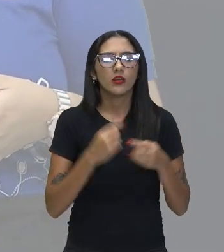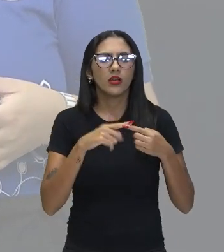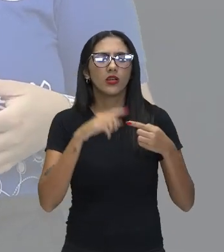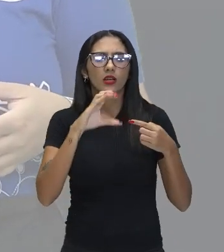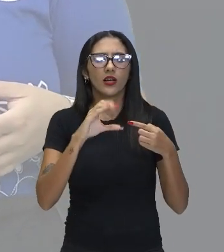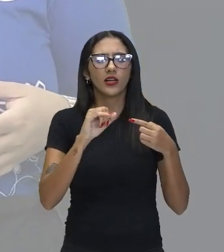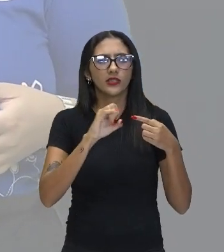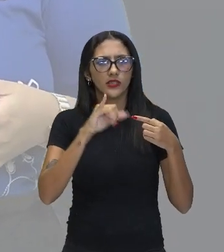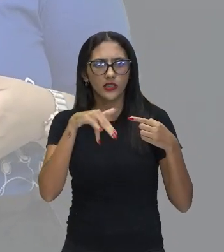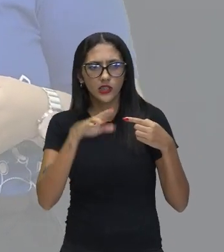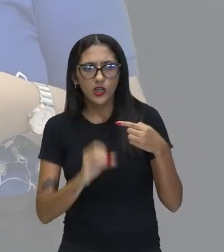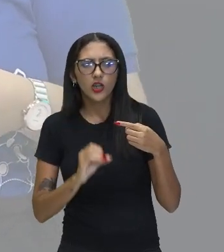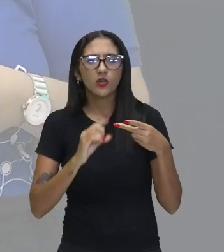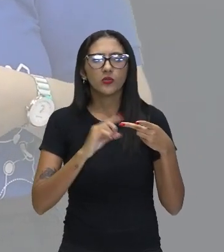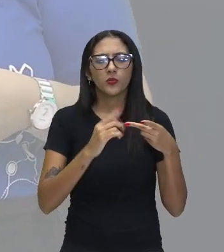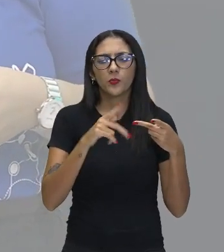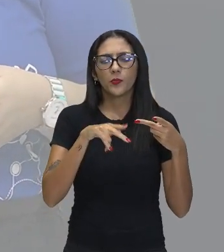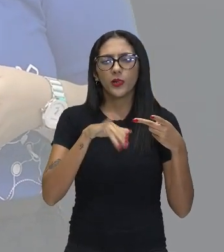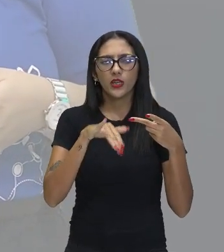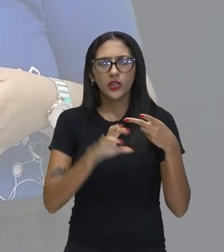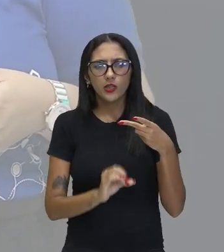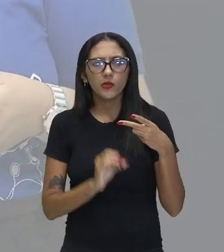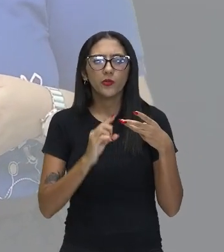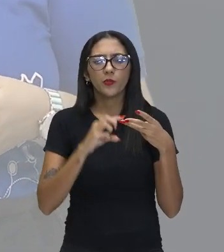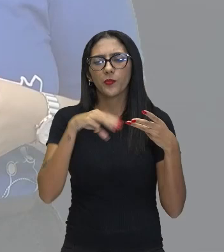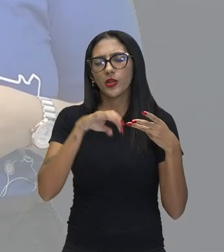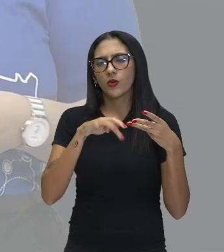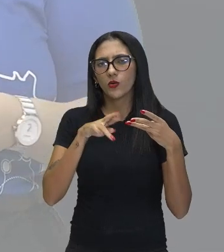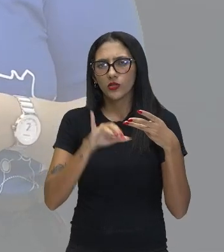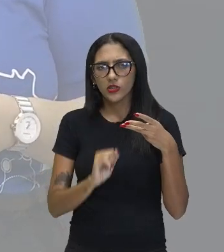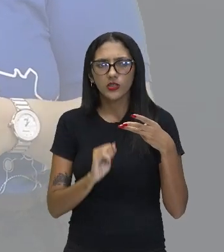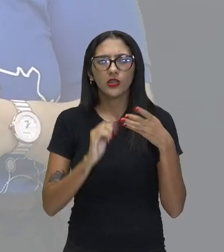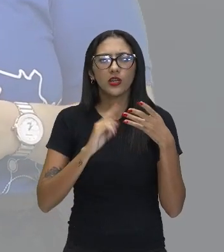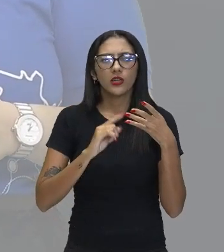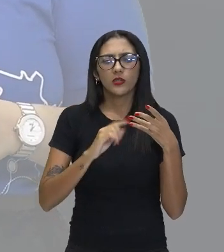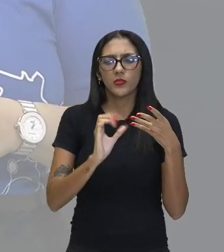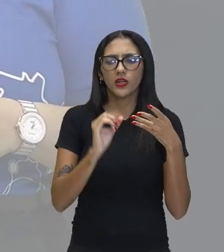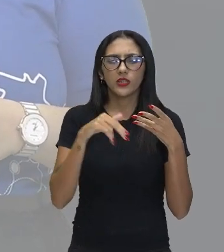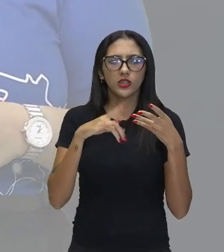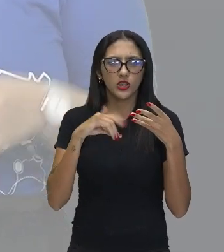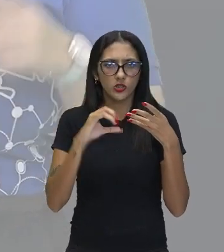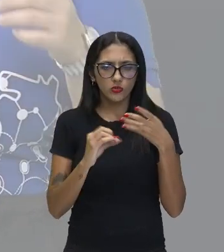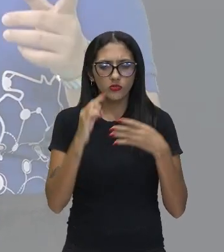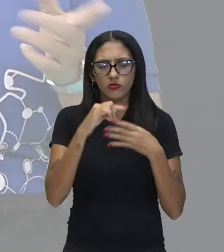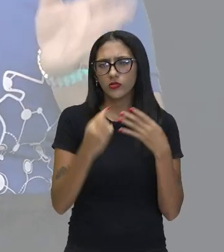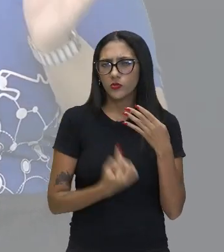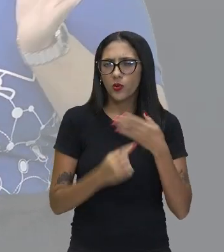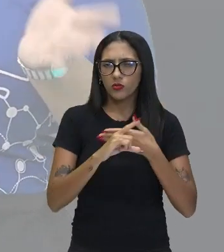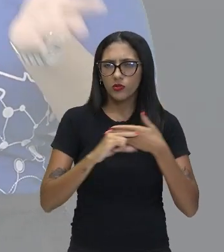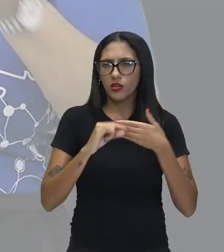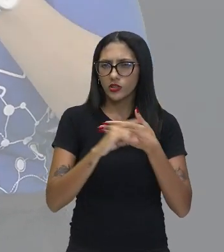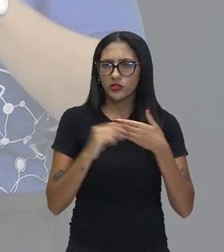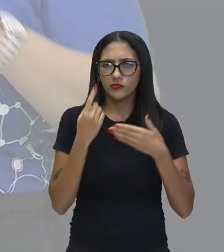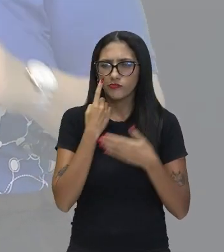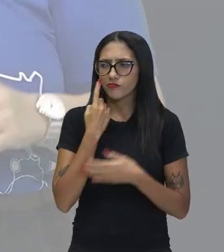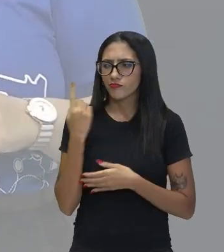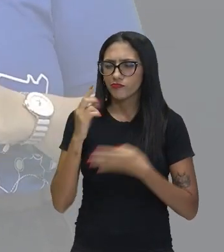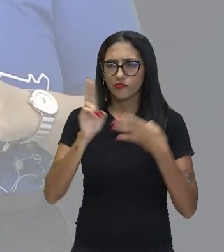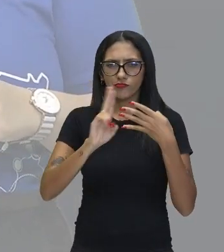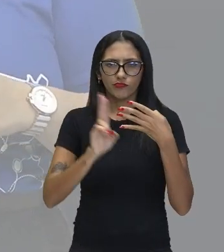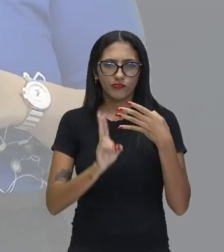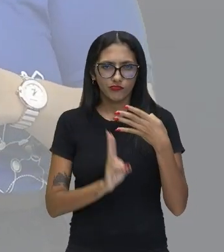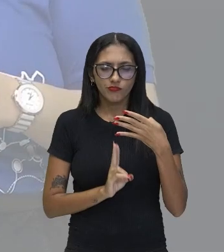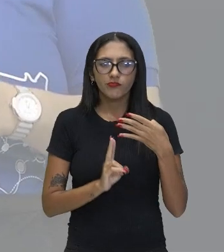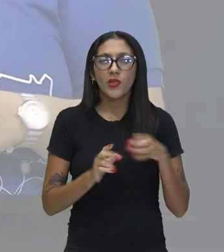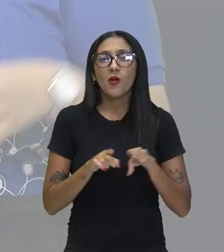Ricardo, Plínio Salgado, Menotti Delpicchia e Cândido Mota Filho. Mas, ao lado desse